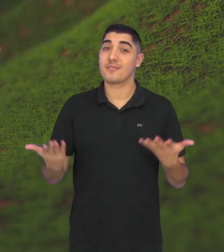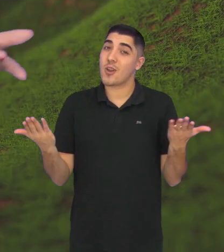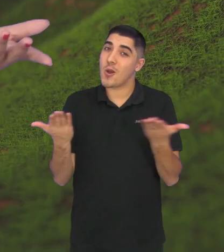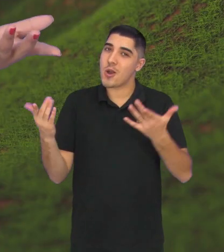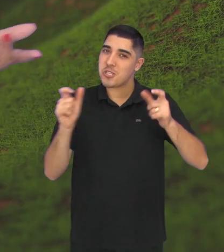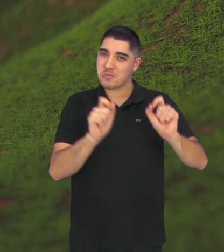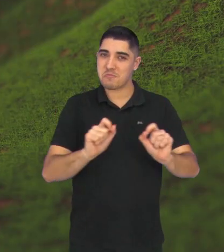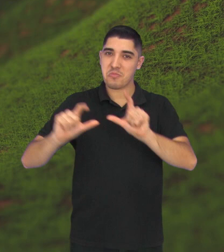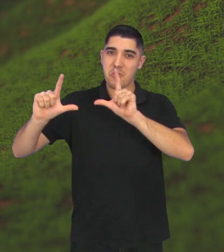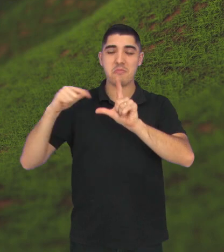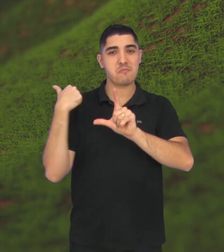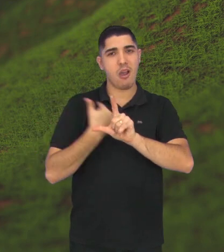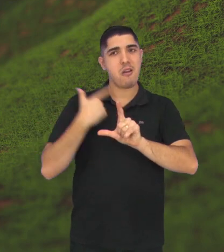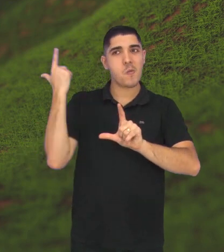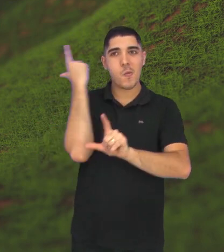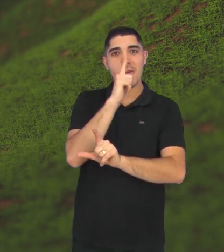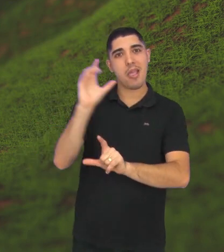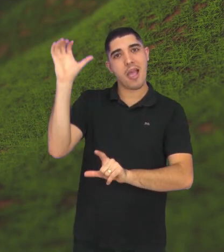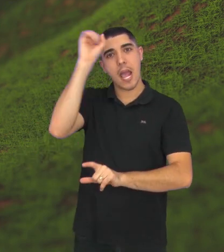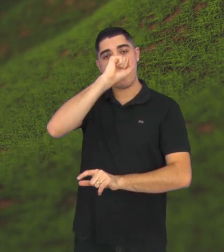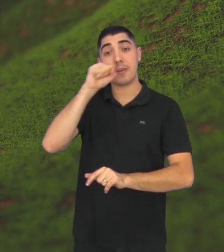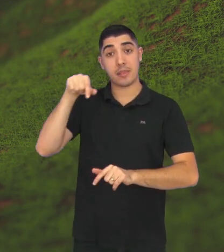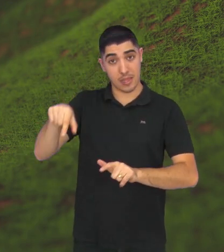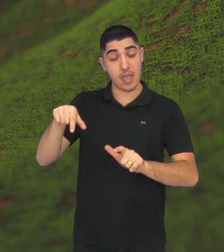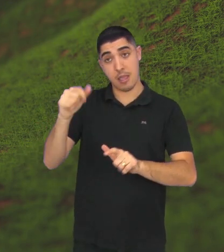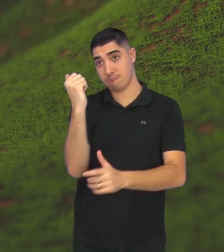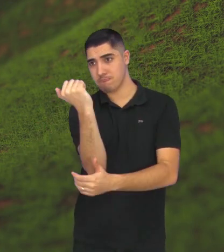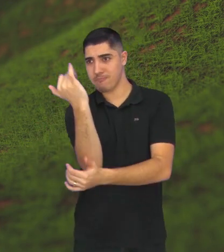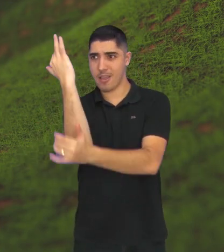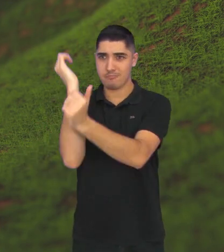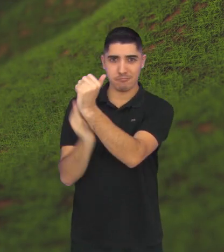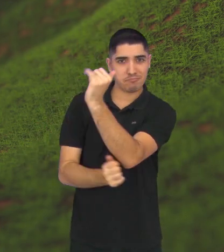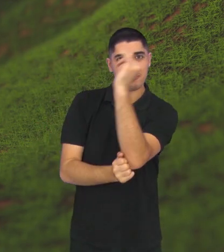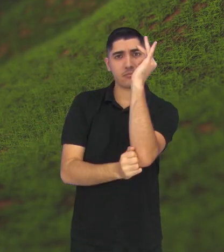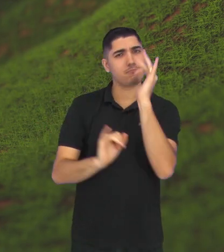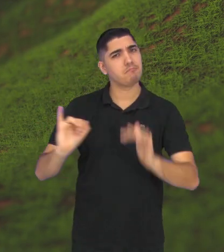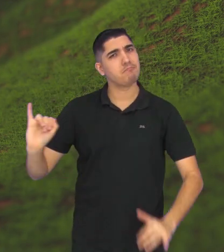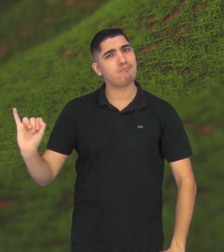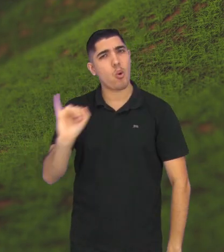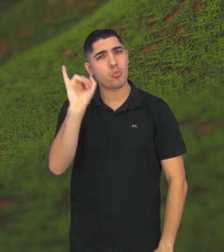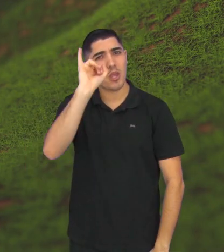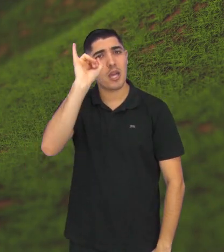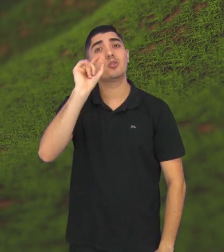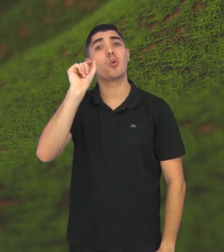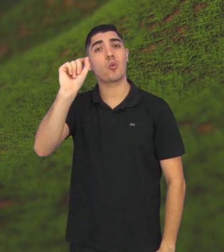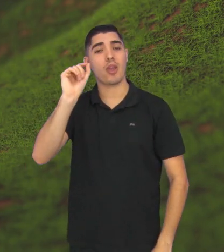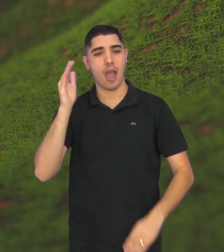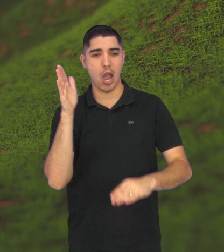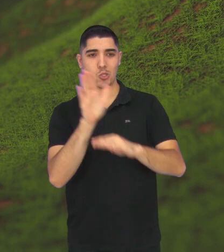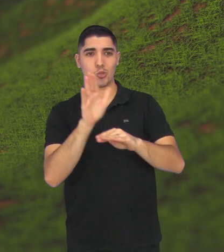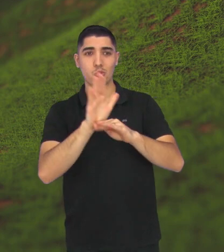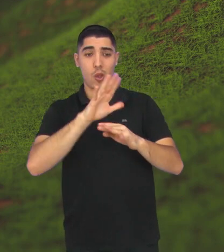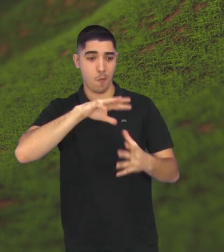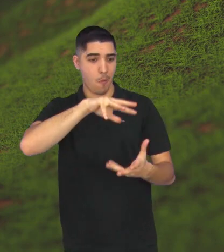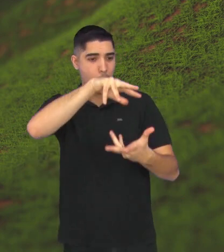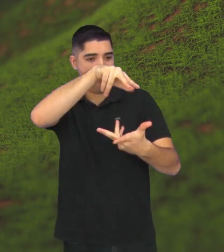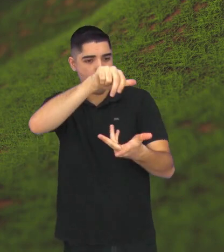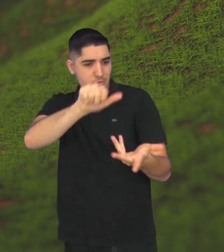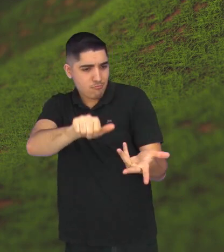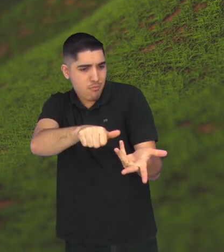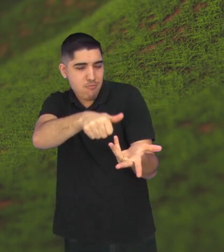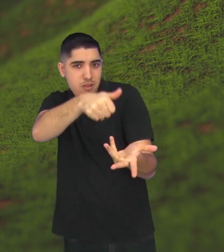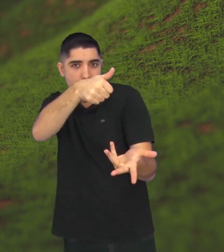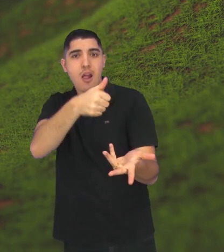No programa de hoje aprendemos como a fauna silvestre tem grande importância para o equilíbrio do ecossistema.